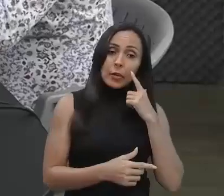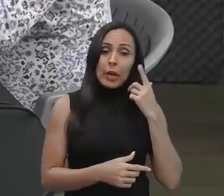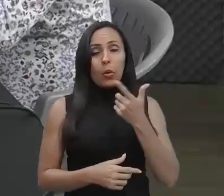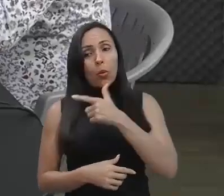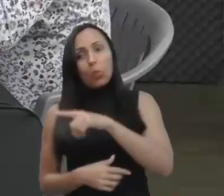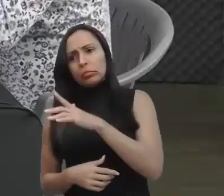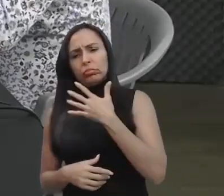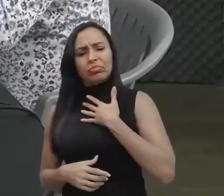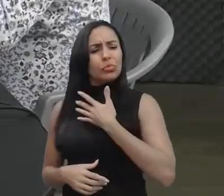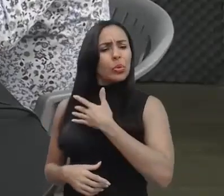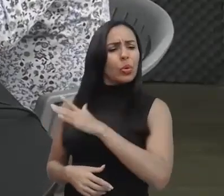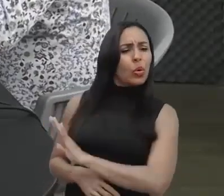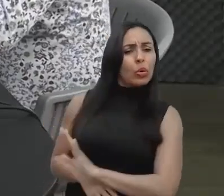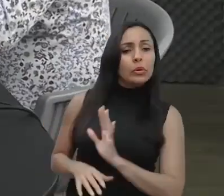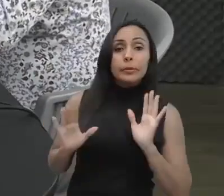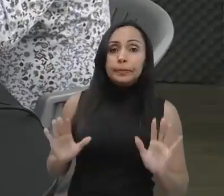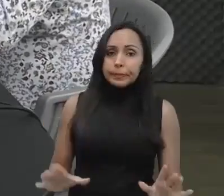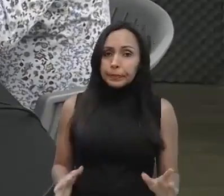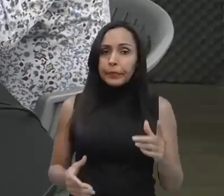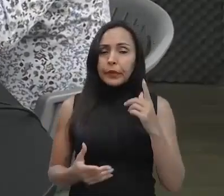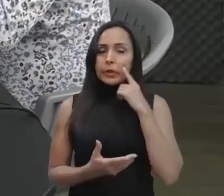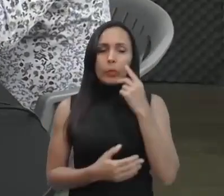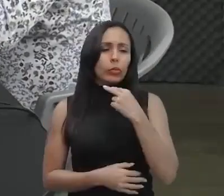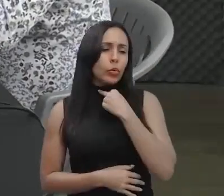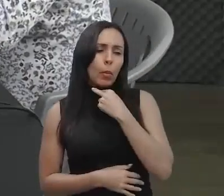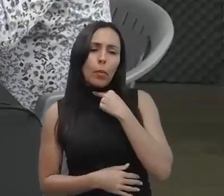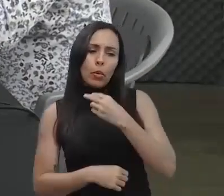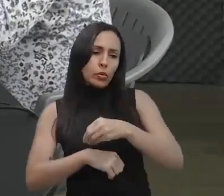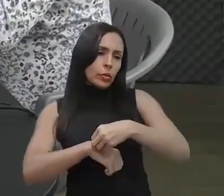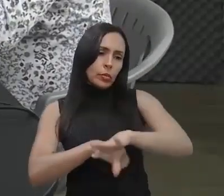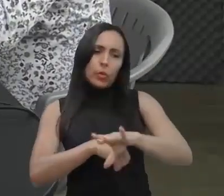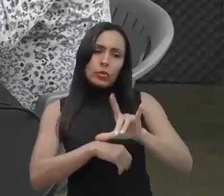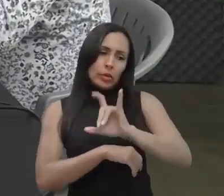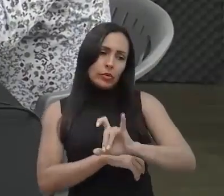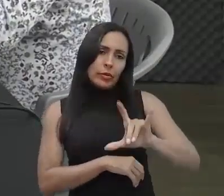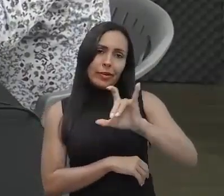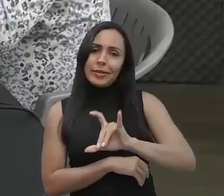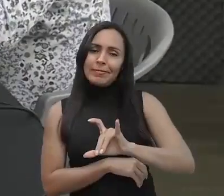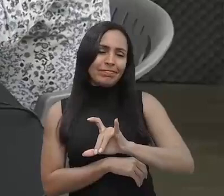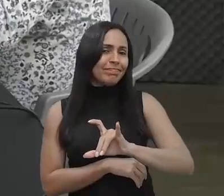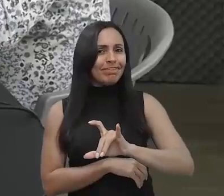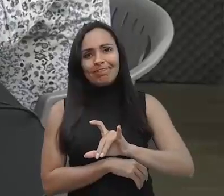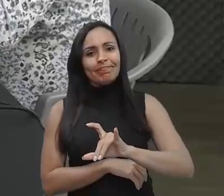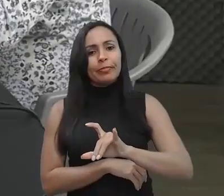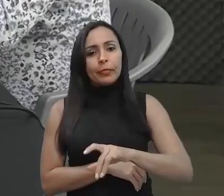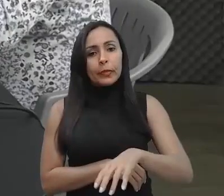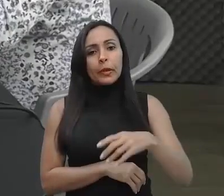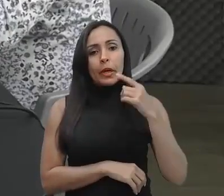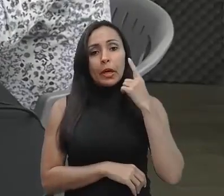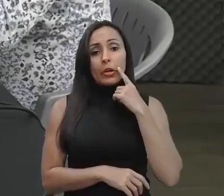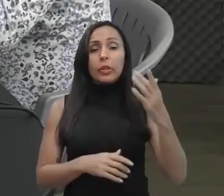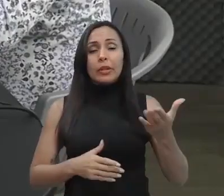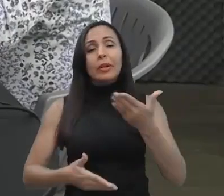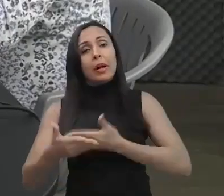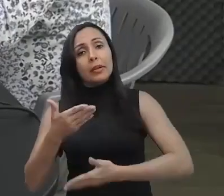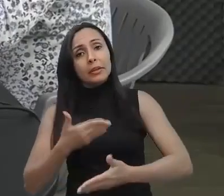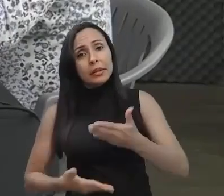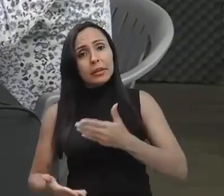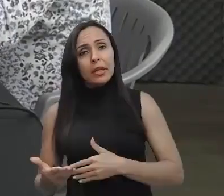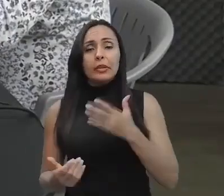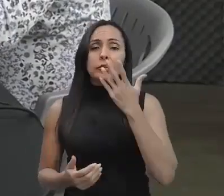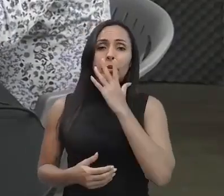exatamente então assim esse conteúdo eu não posso repostar no Instagram da secretaria entende a gente tá lidando com crianças com adolescentes